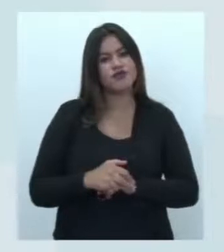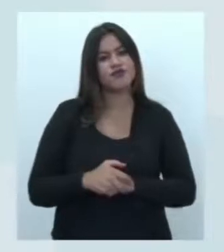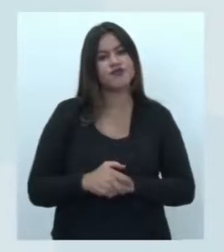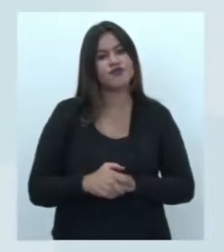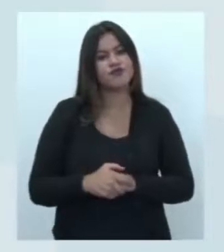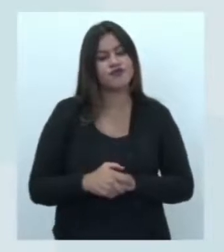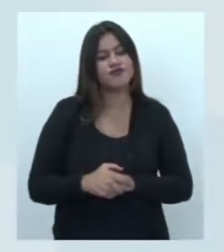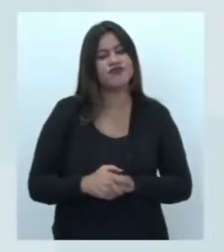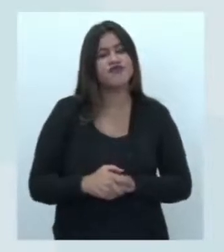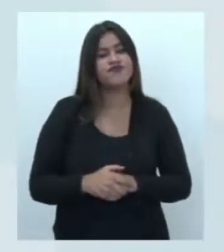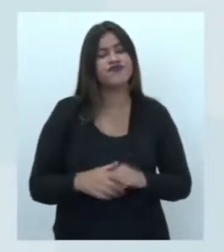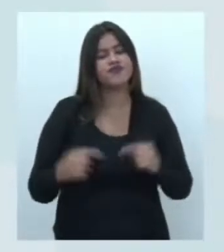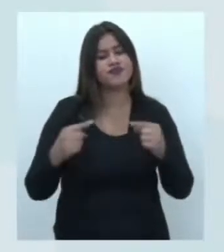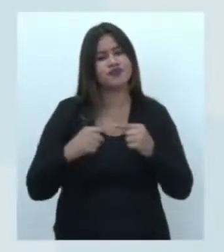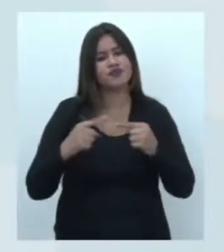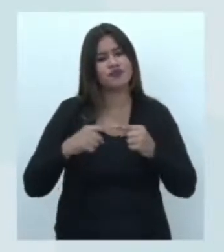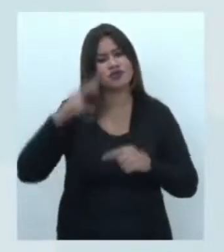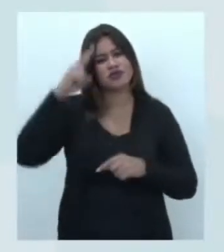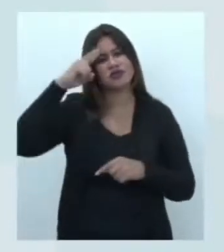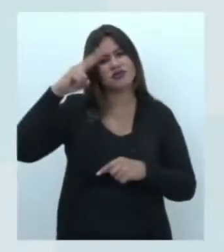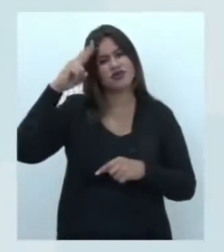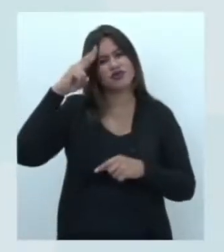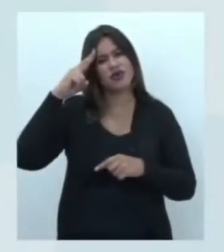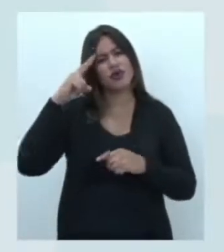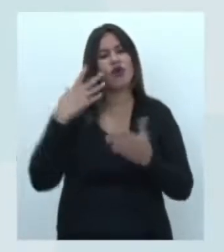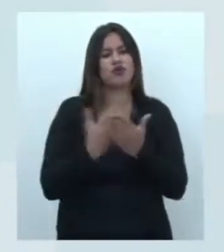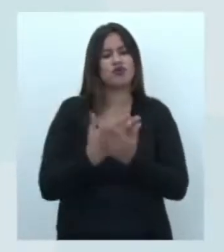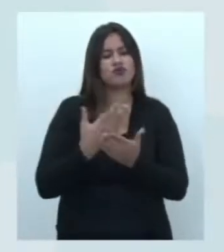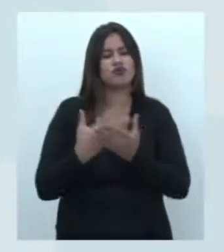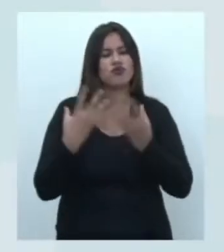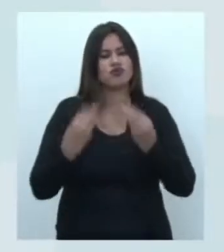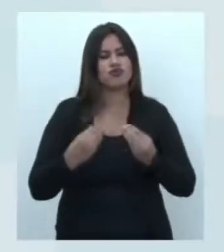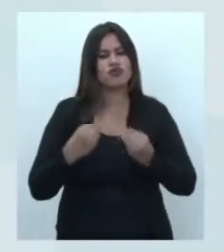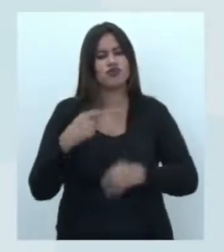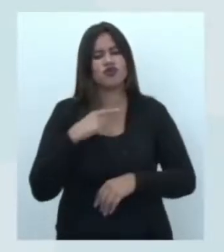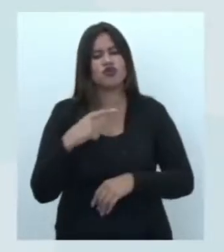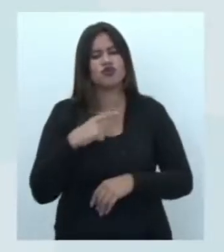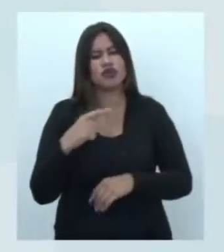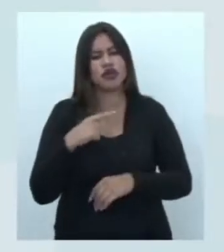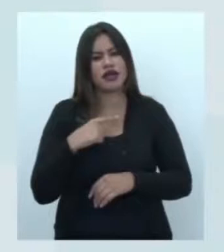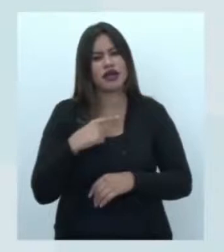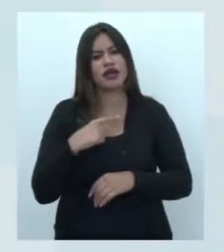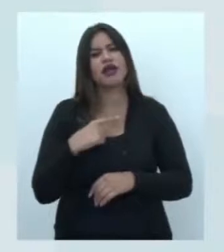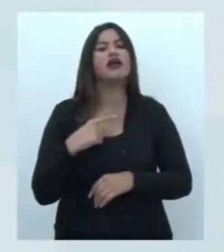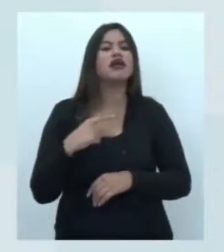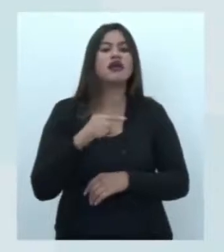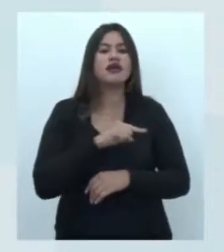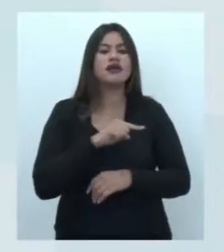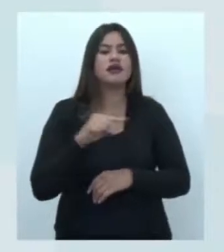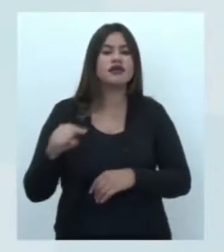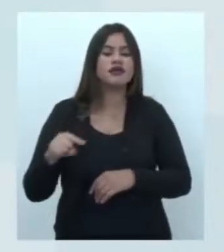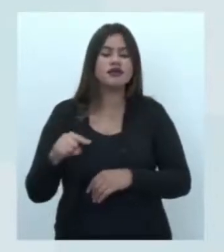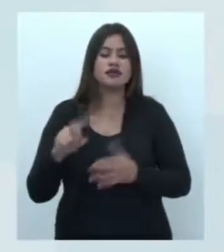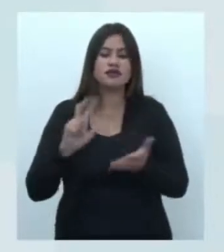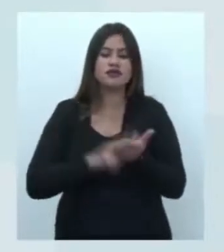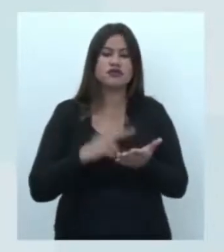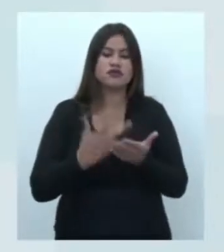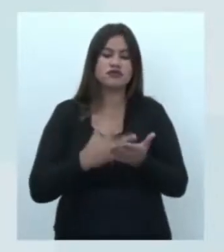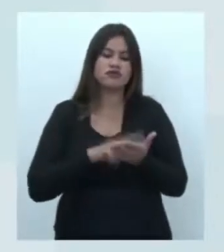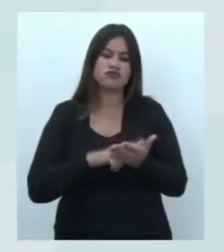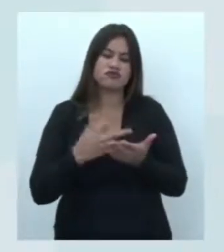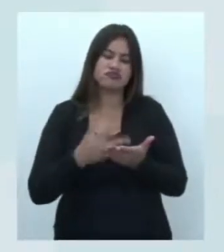período da história que você já deve ter estudado muito com seus professores de história, traz aí diferentes